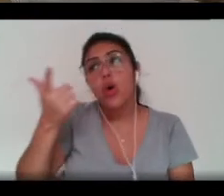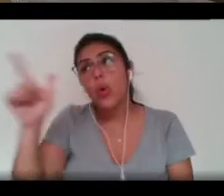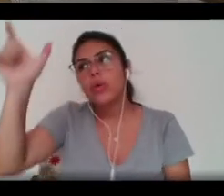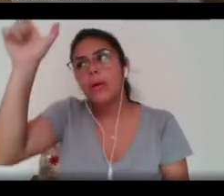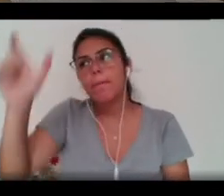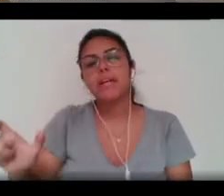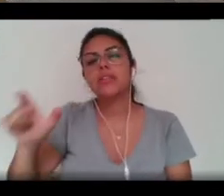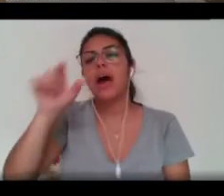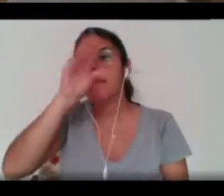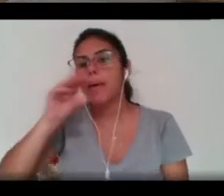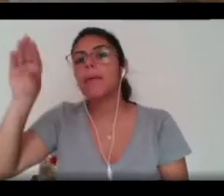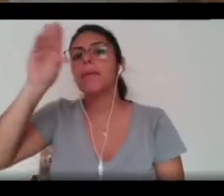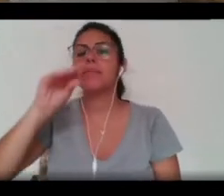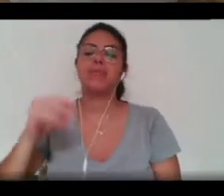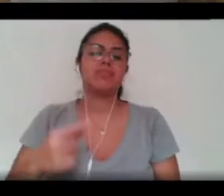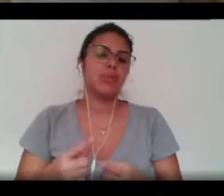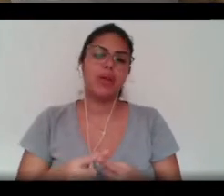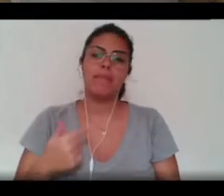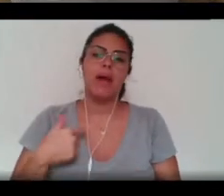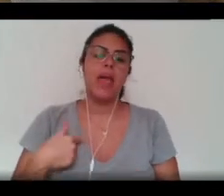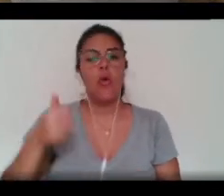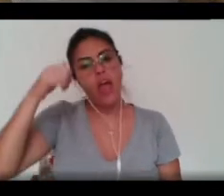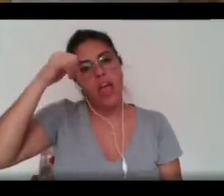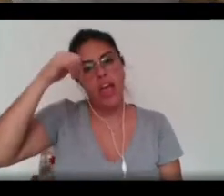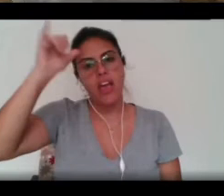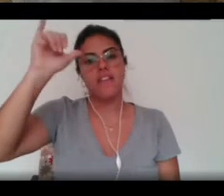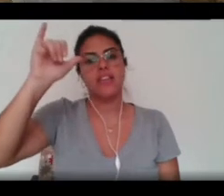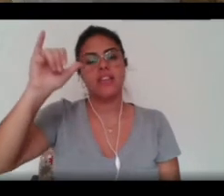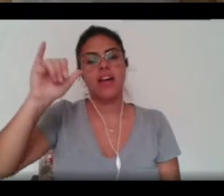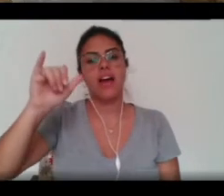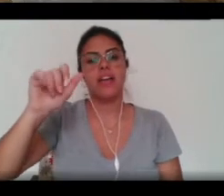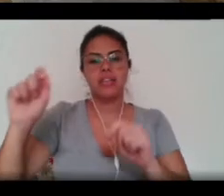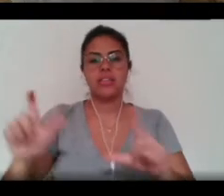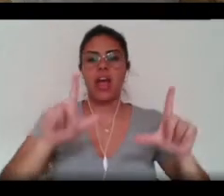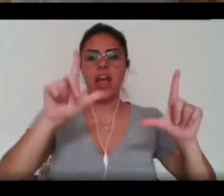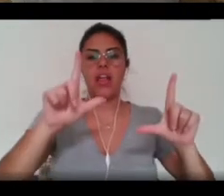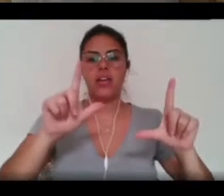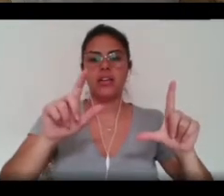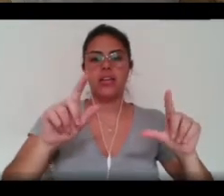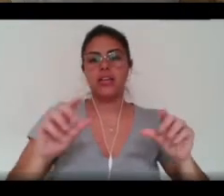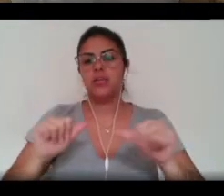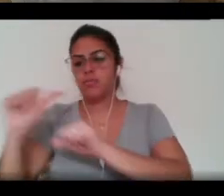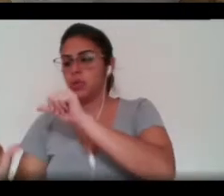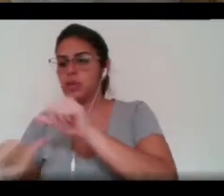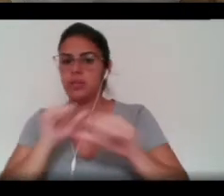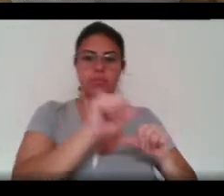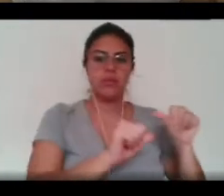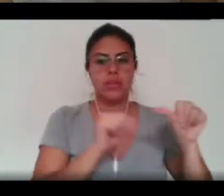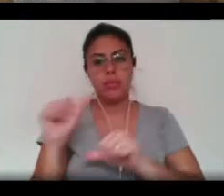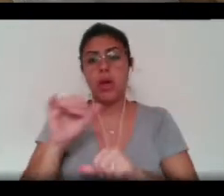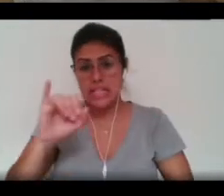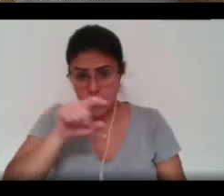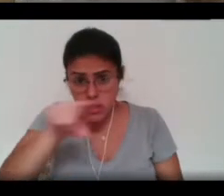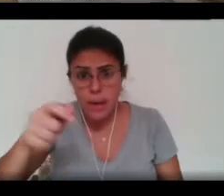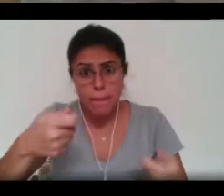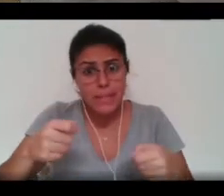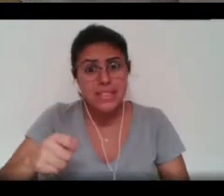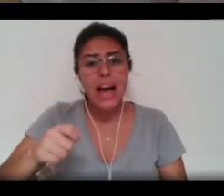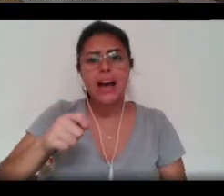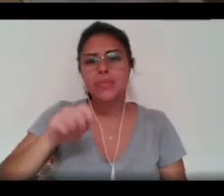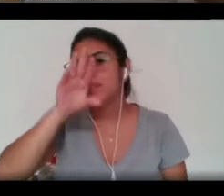gritar aí para mim, para eu não precisar ficar trocando de tela, tá bom? Pode gritar